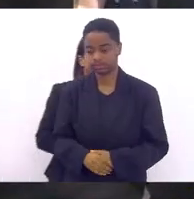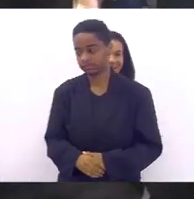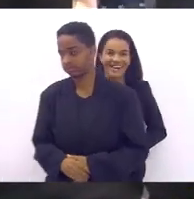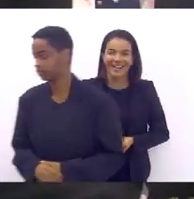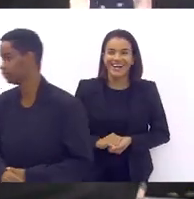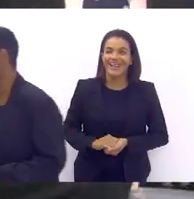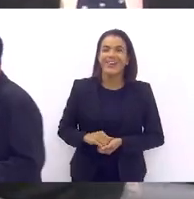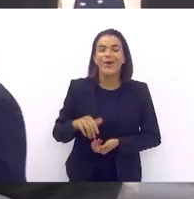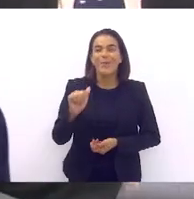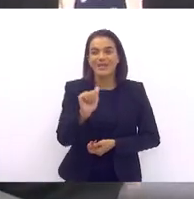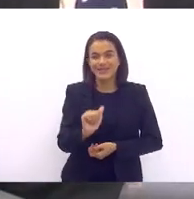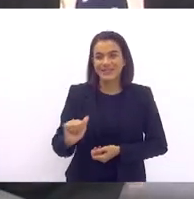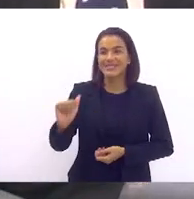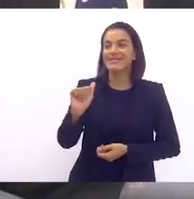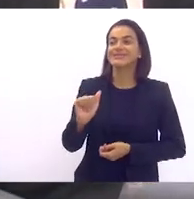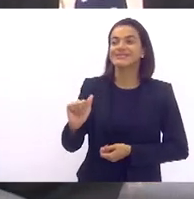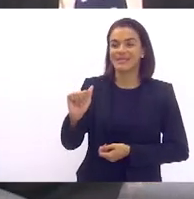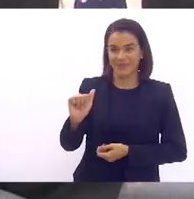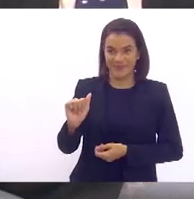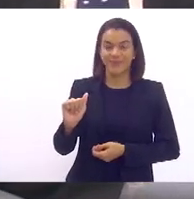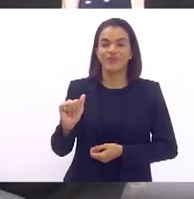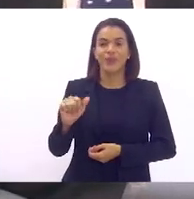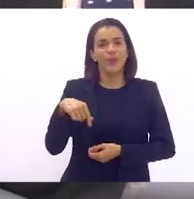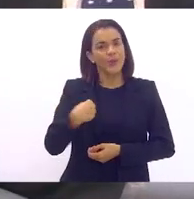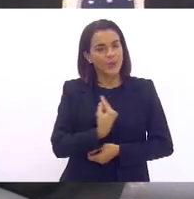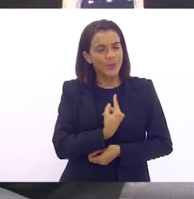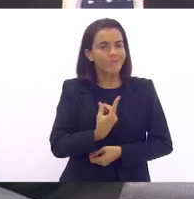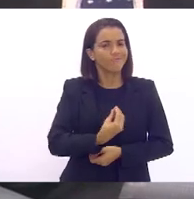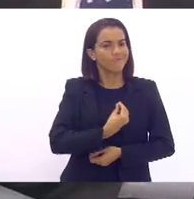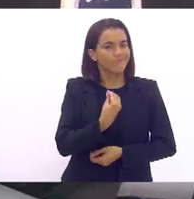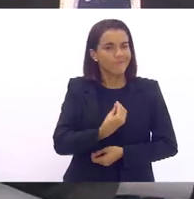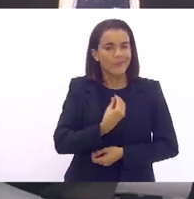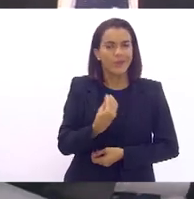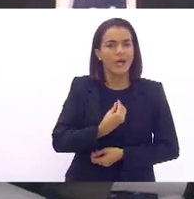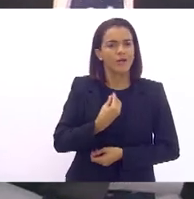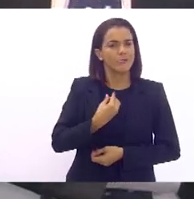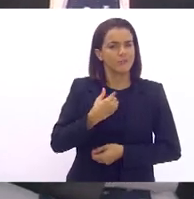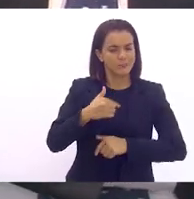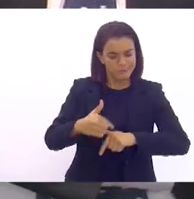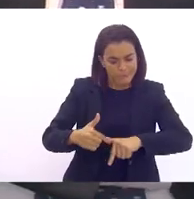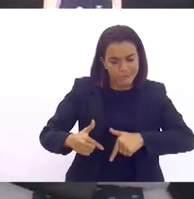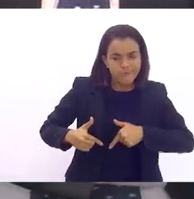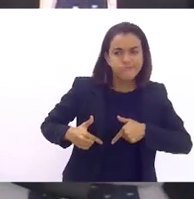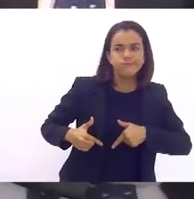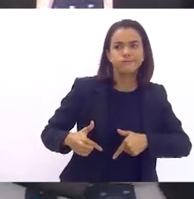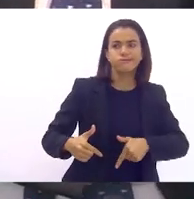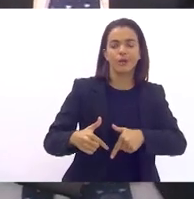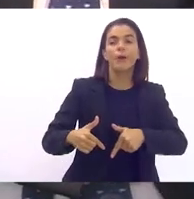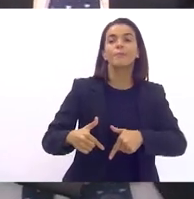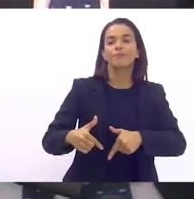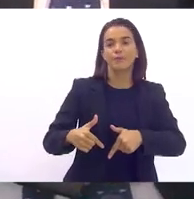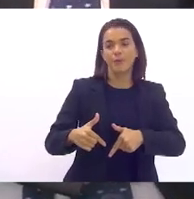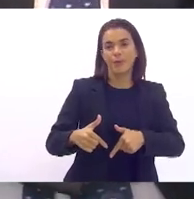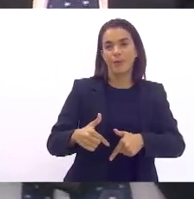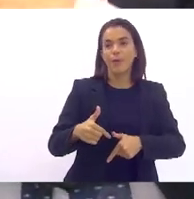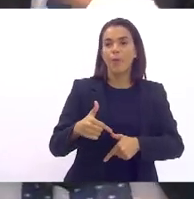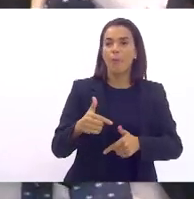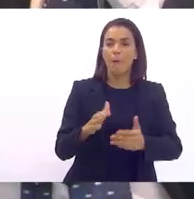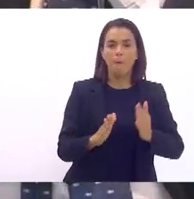Associação Ah nós estamos profundamente empenhados na no processo de